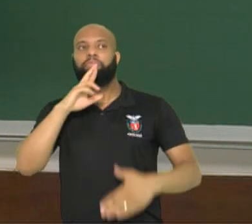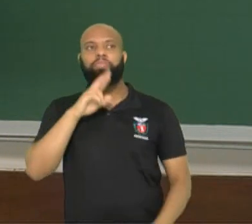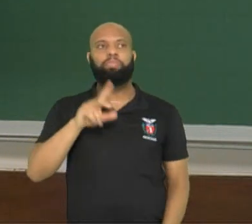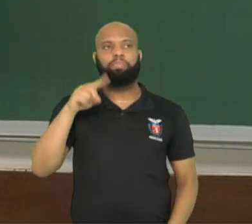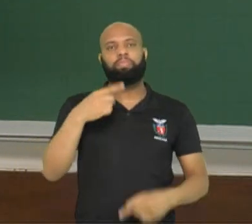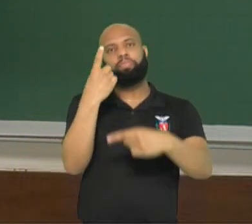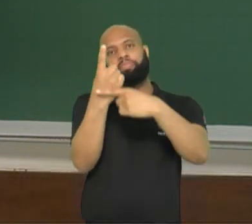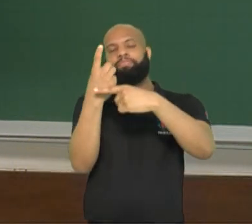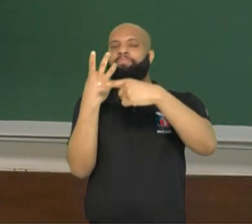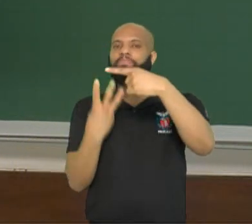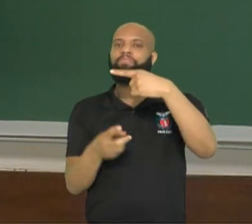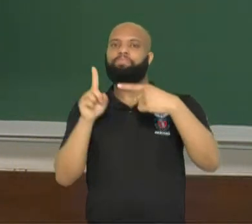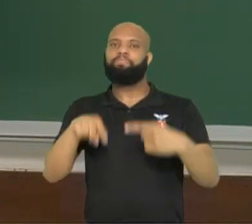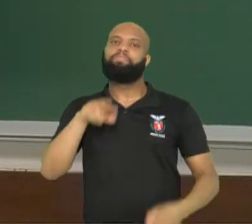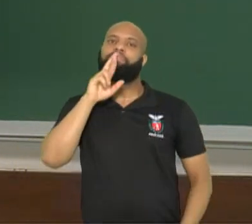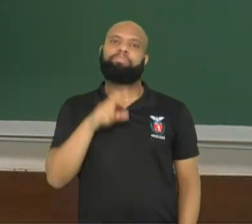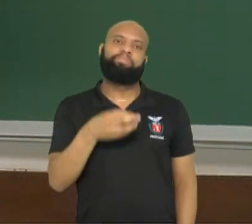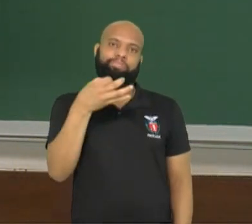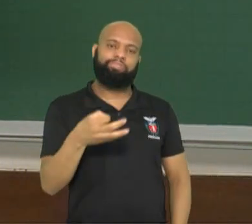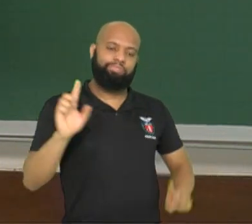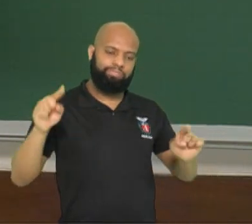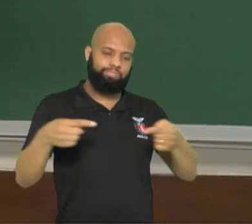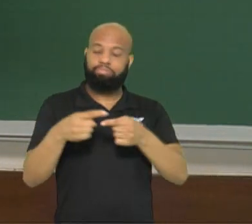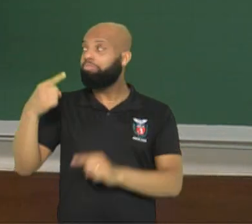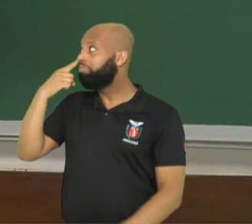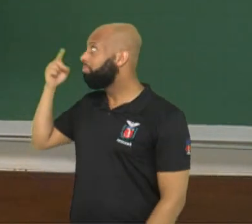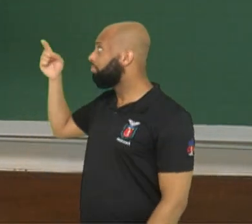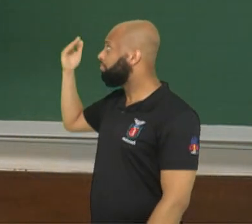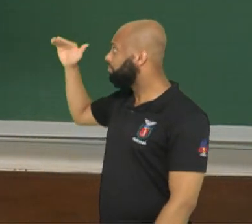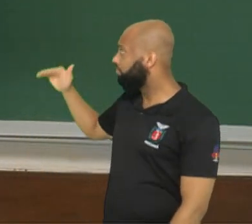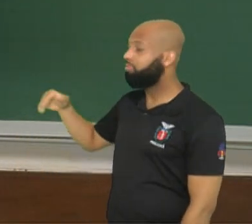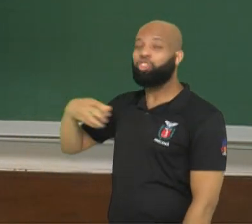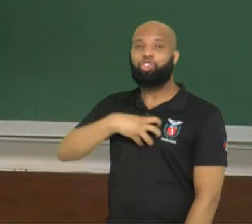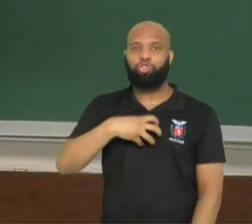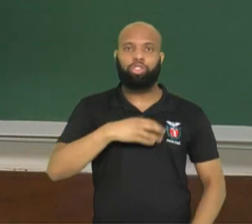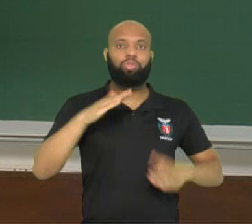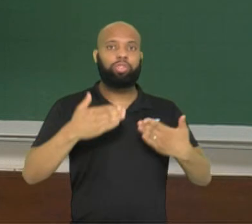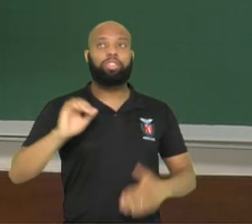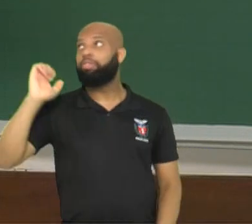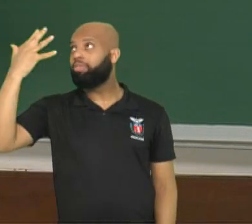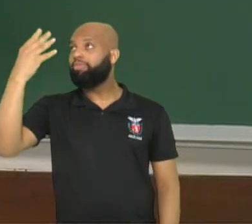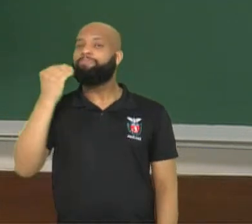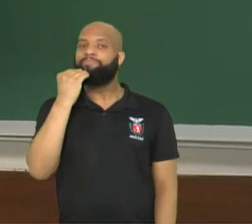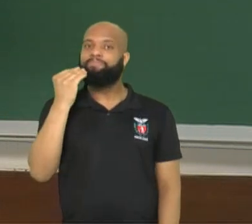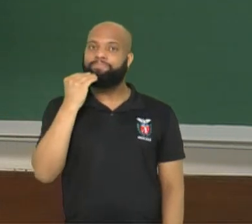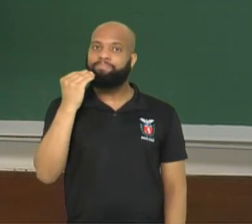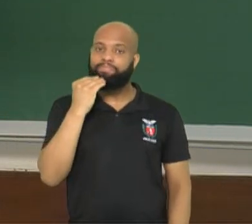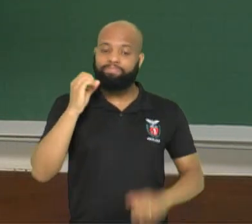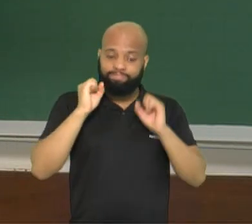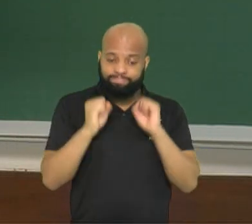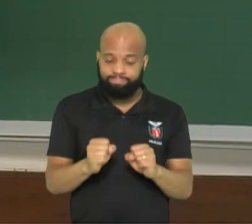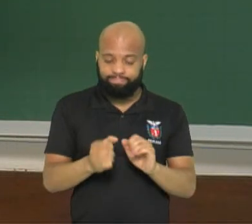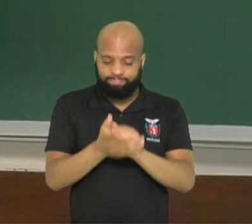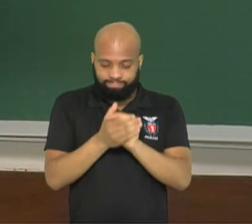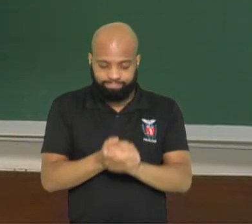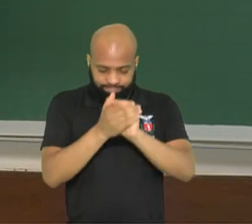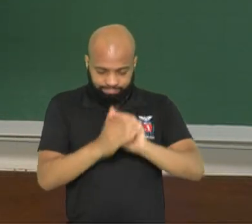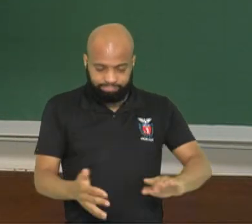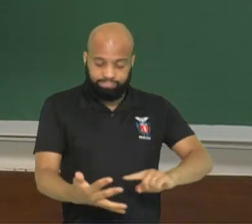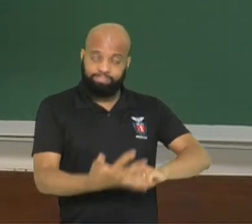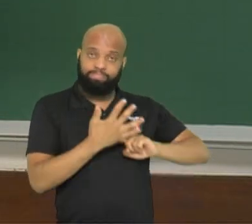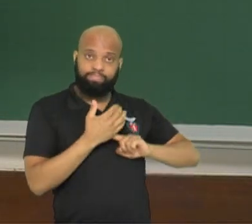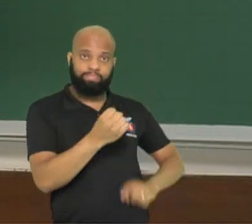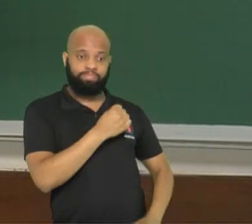é 1 e 6 dividido por 2 é 3. Então, a probabilidade de eu jogar um dado